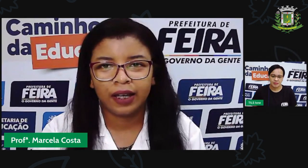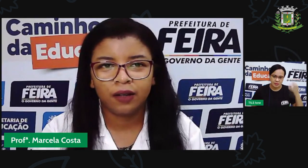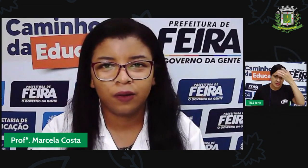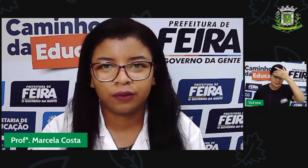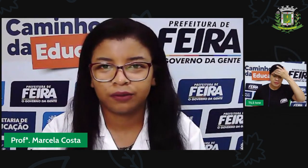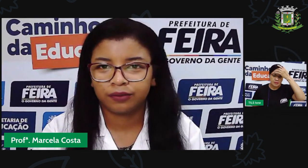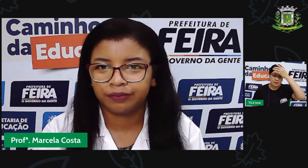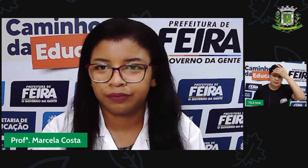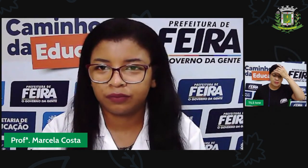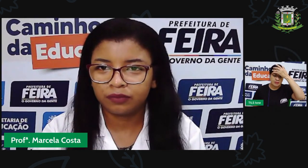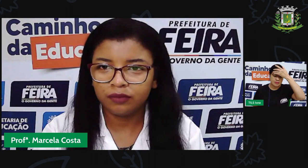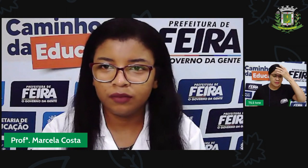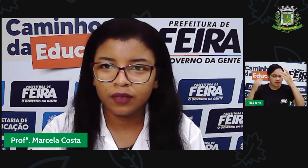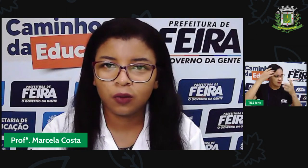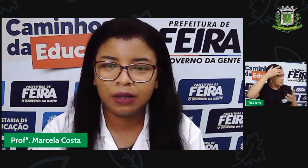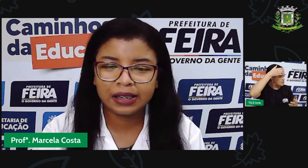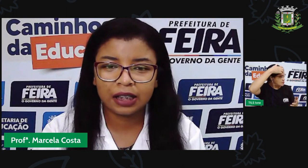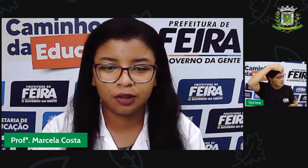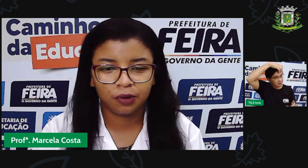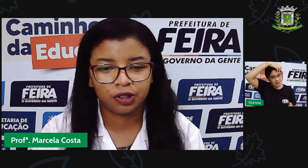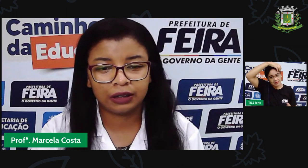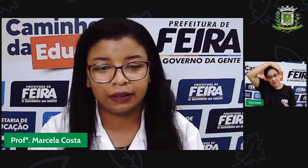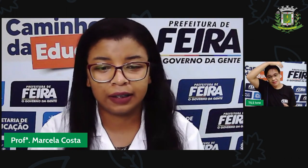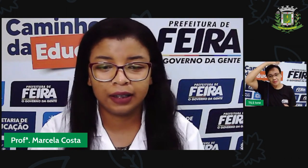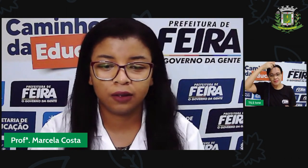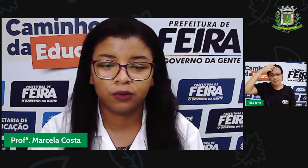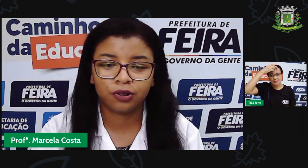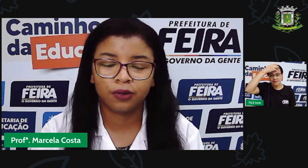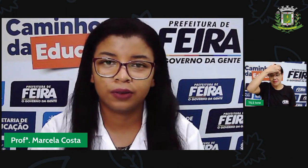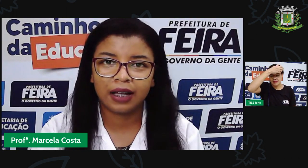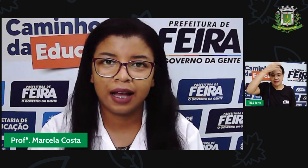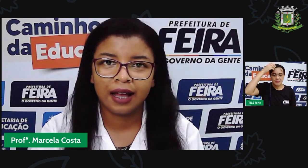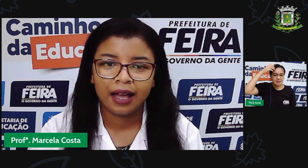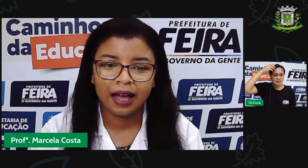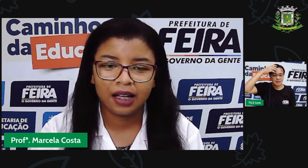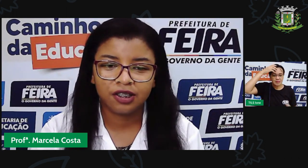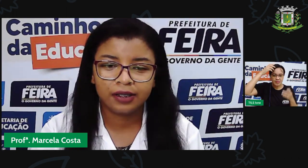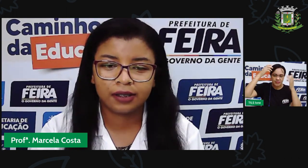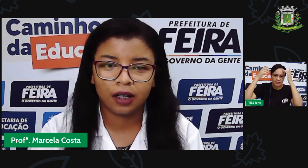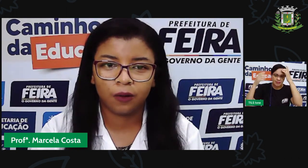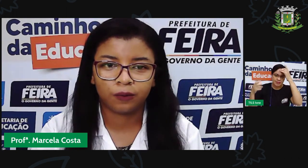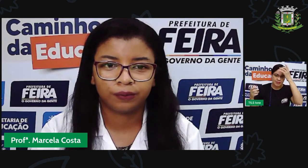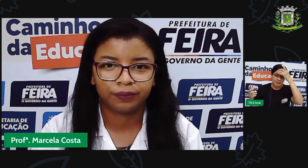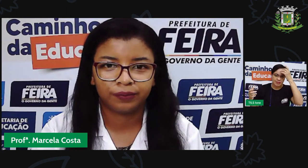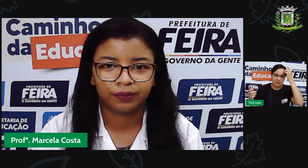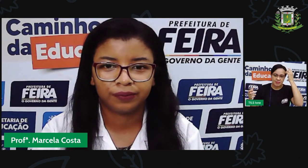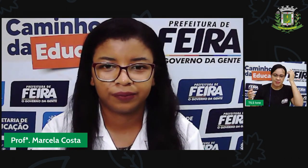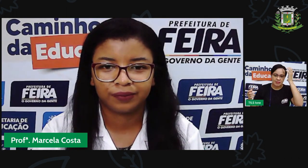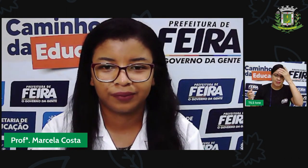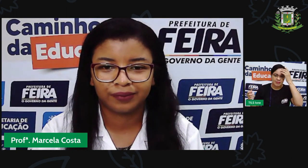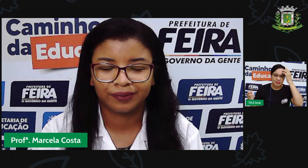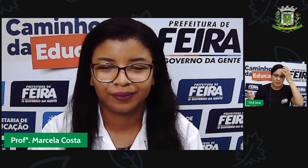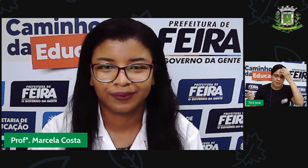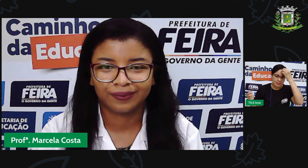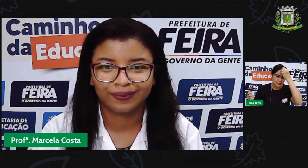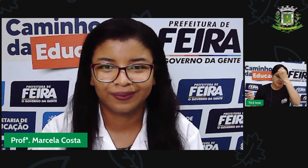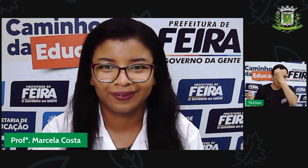Então, quero começar te mostrando aí o jogo da adição.